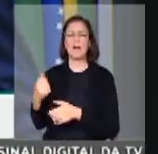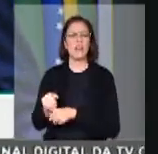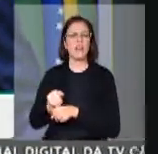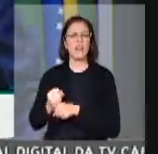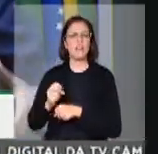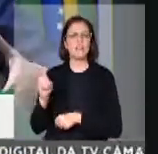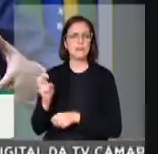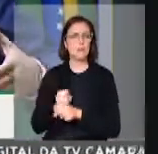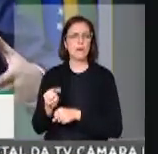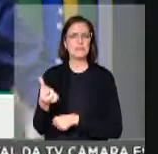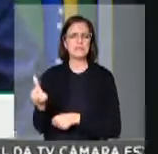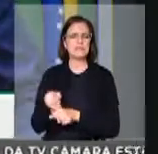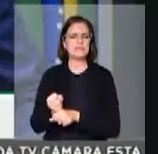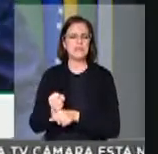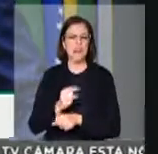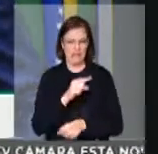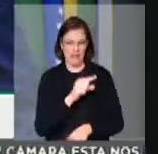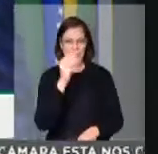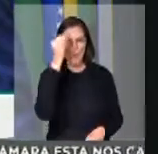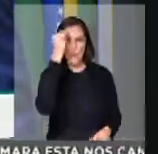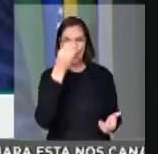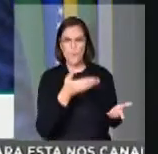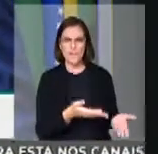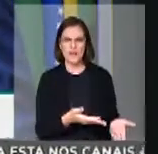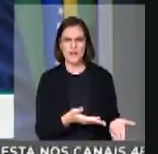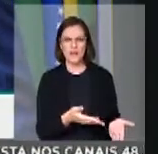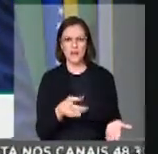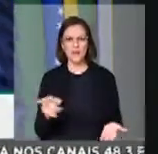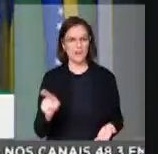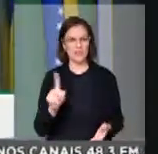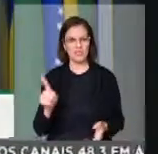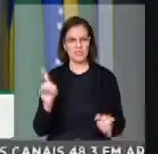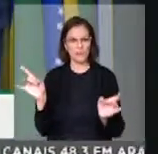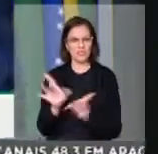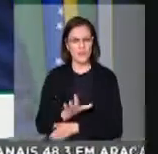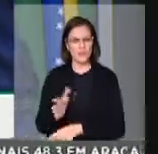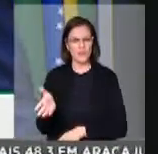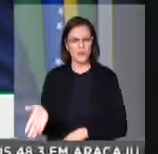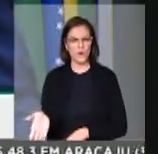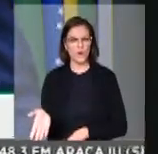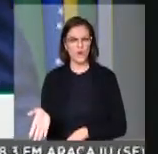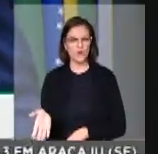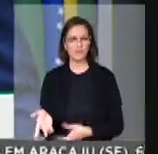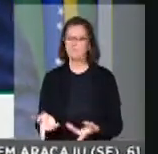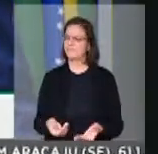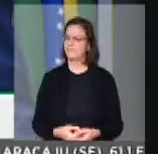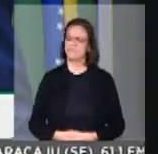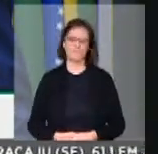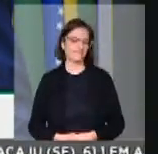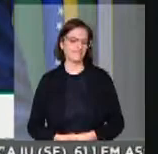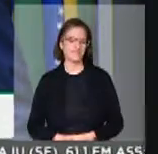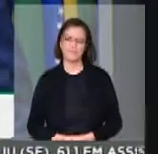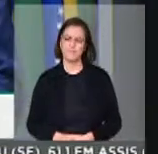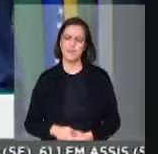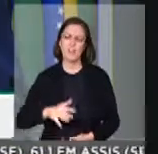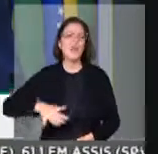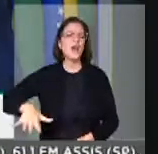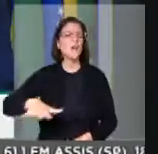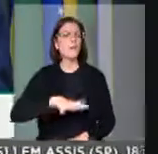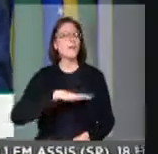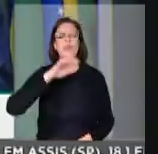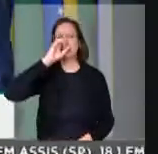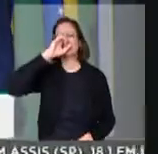ea culpa passado ser dela por esses inquéritos não serem concluídos o que está em curso em pernambuco é um ambiente